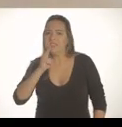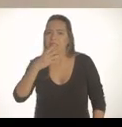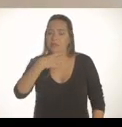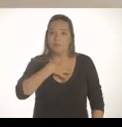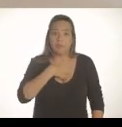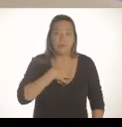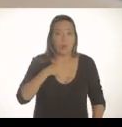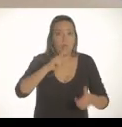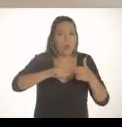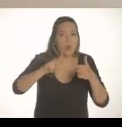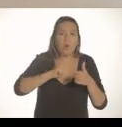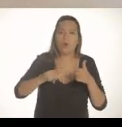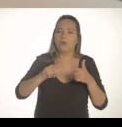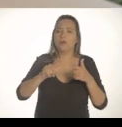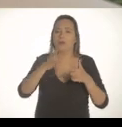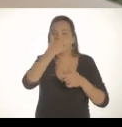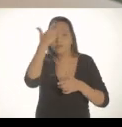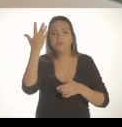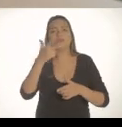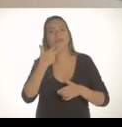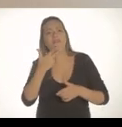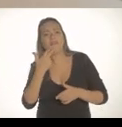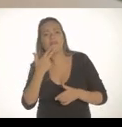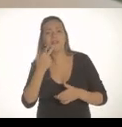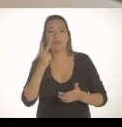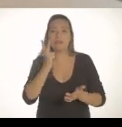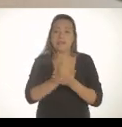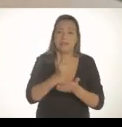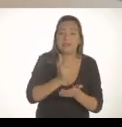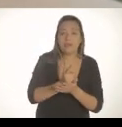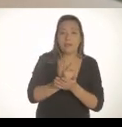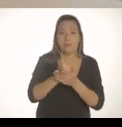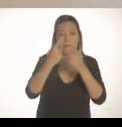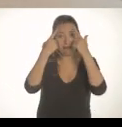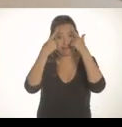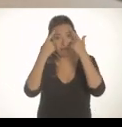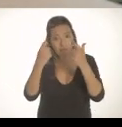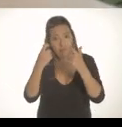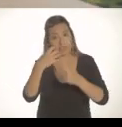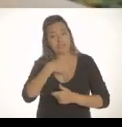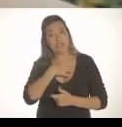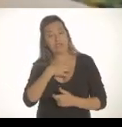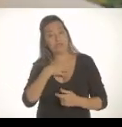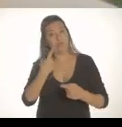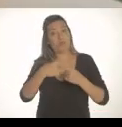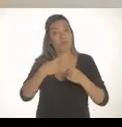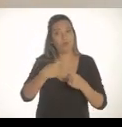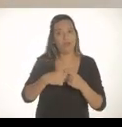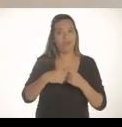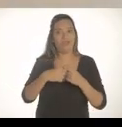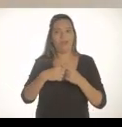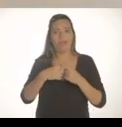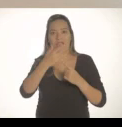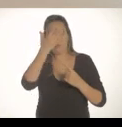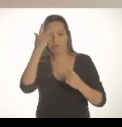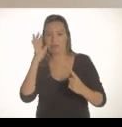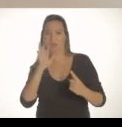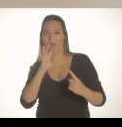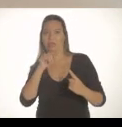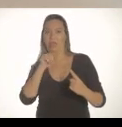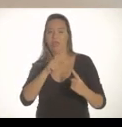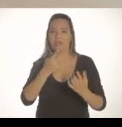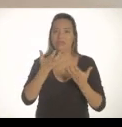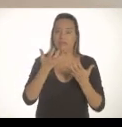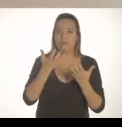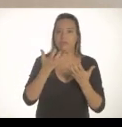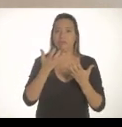muito pesadas. Todo mundo fala da ameaça permanente que ele sofre por combater o esquema